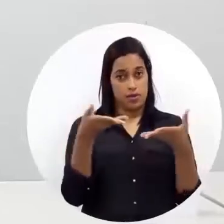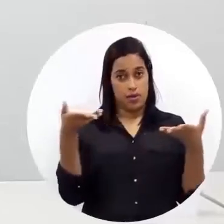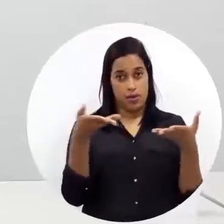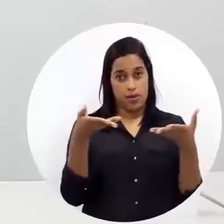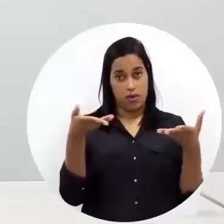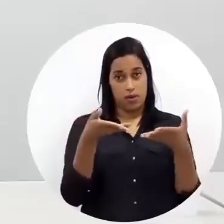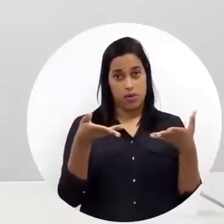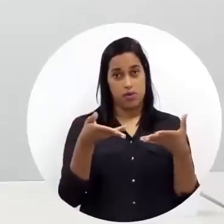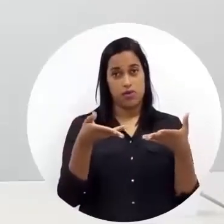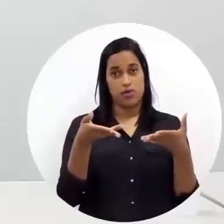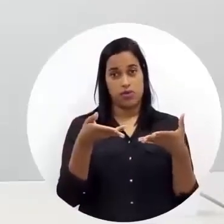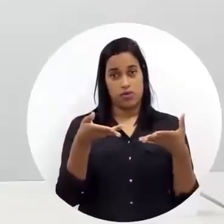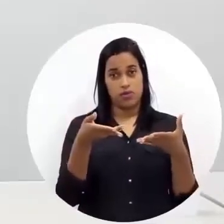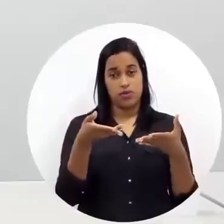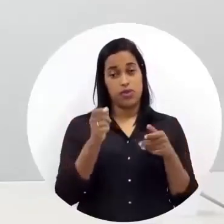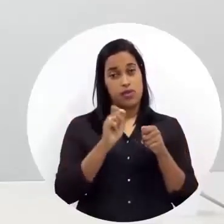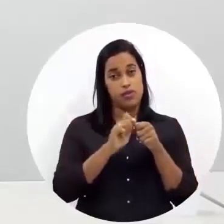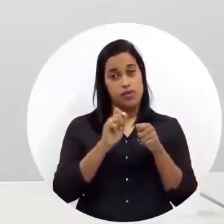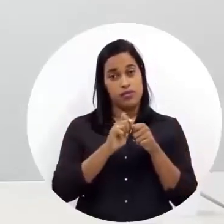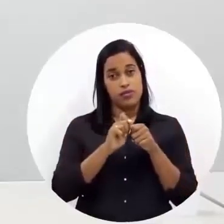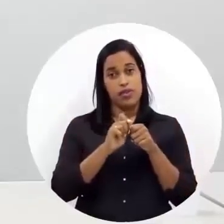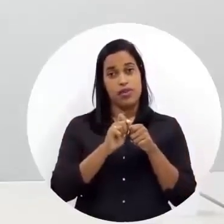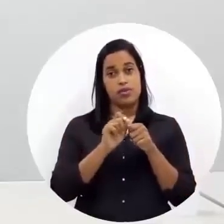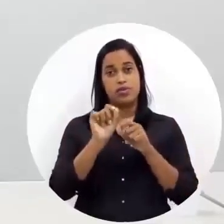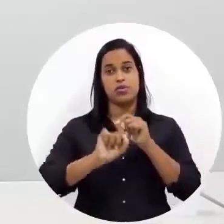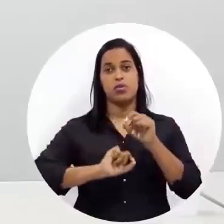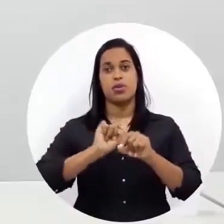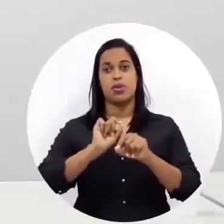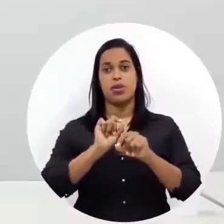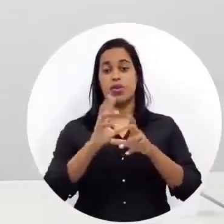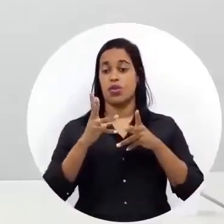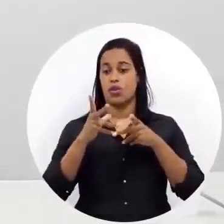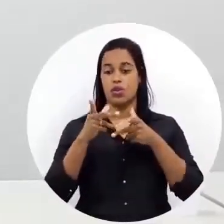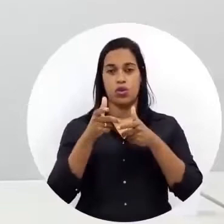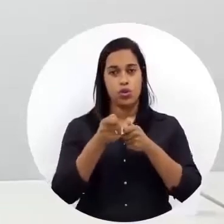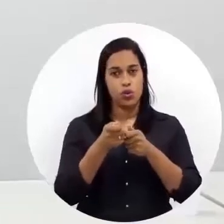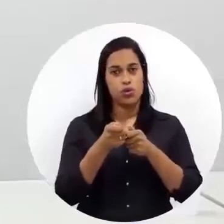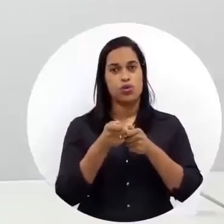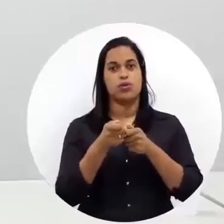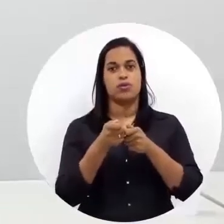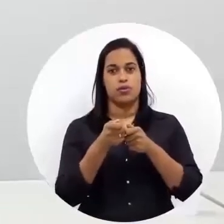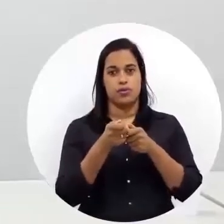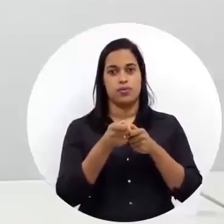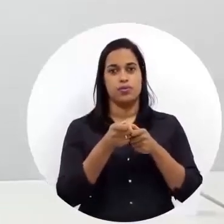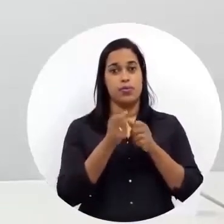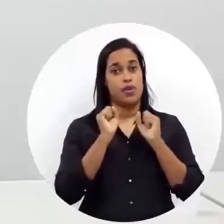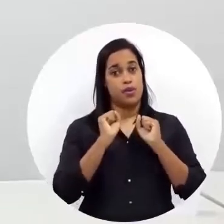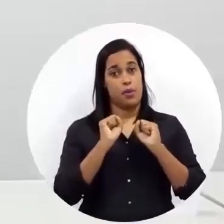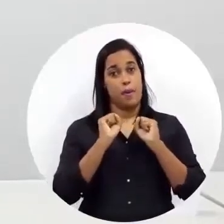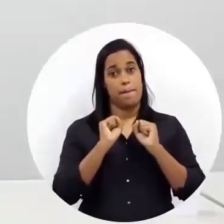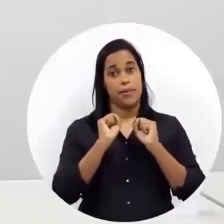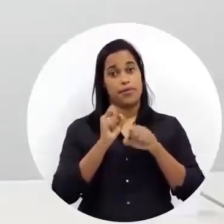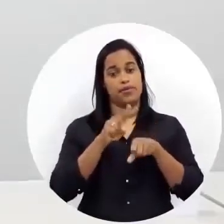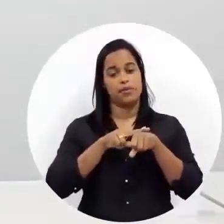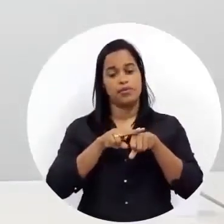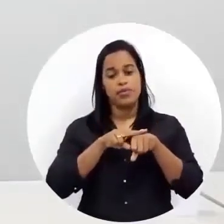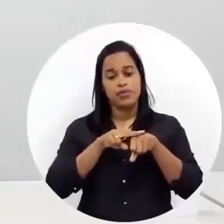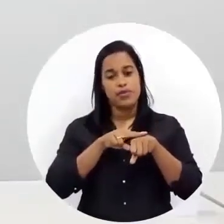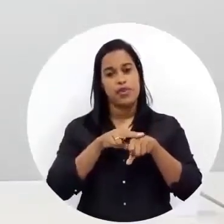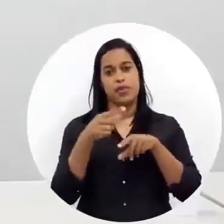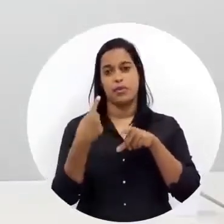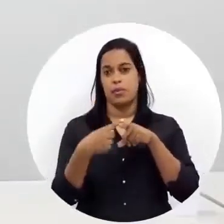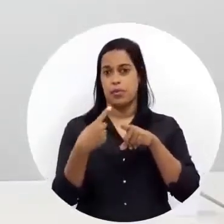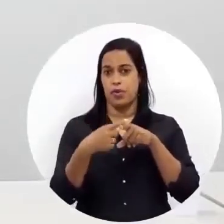utilizado, né, ele faz com que o entorno ele possa ficar mais